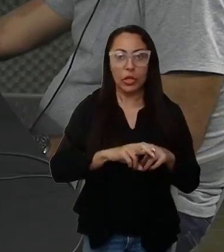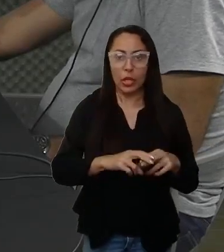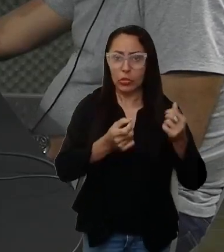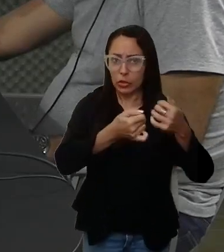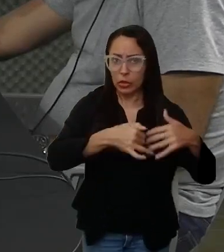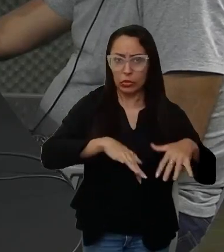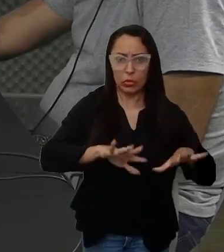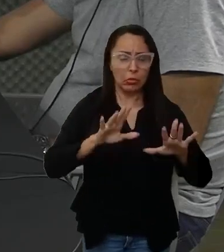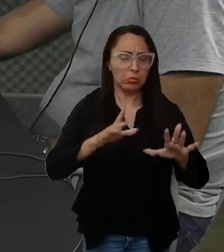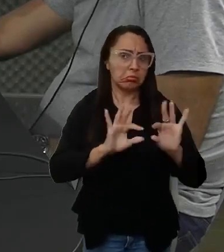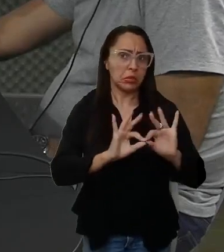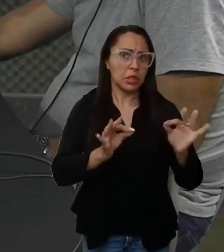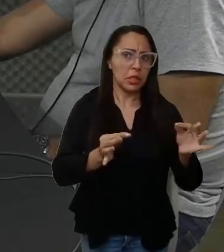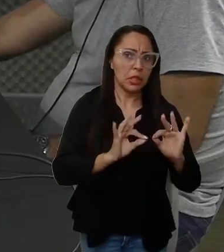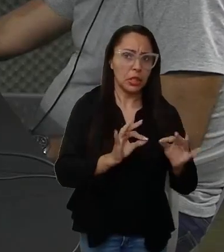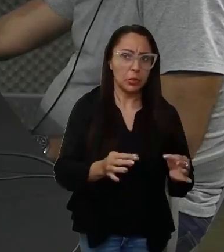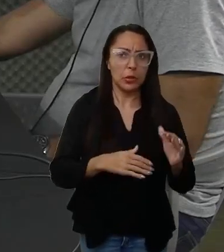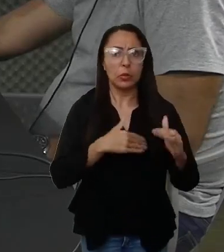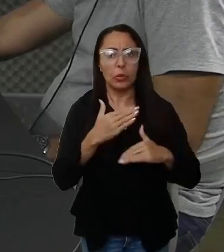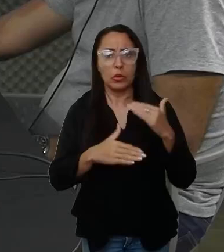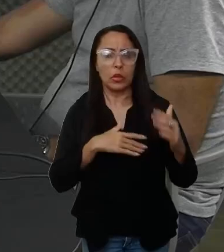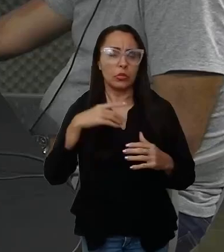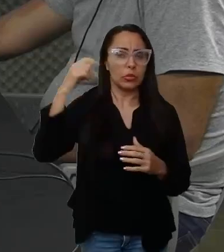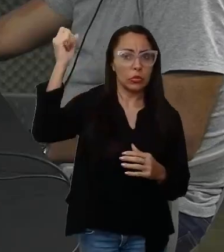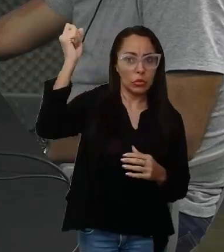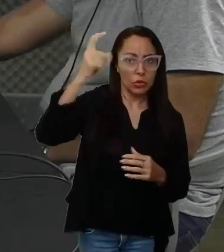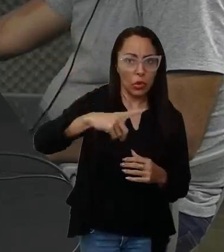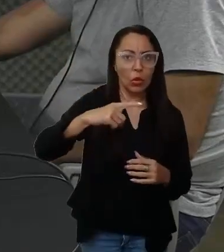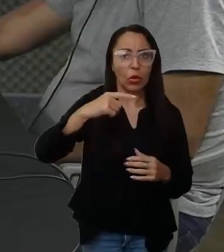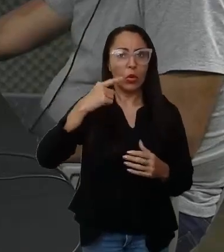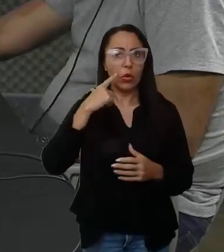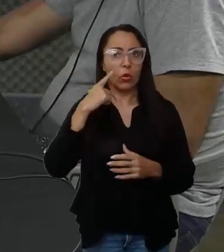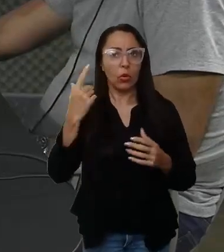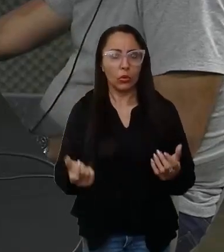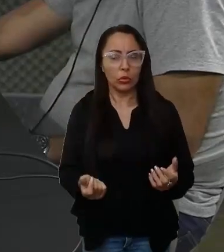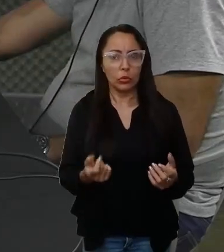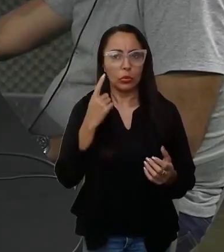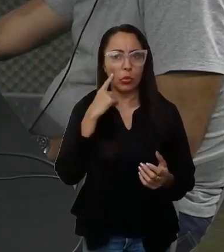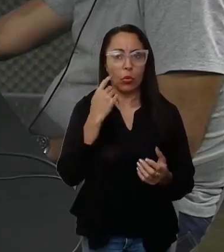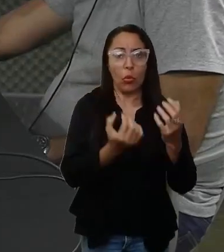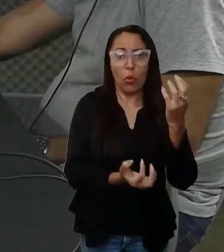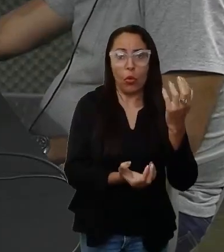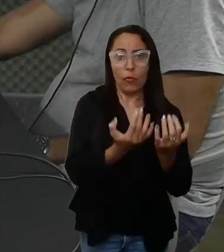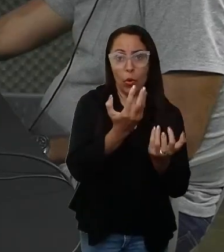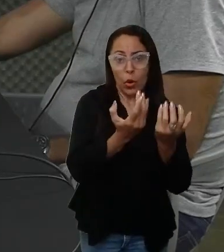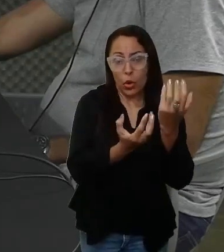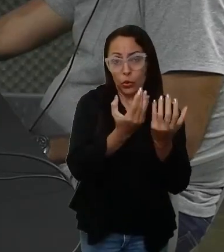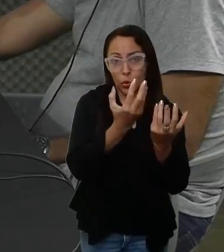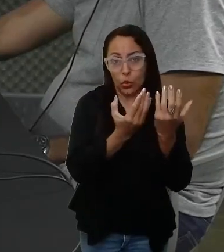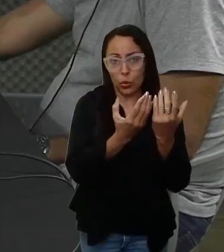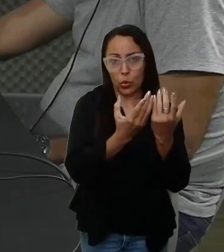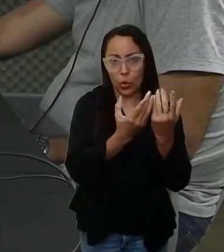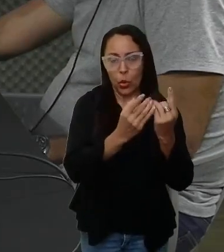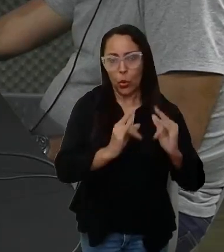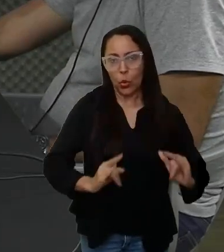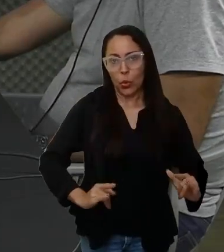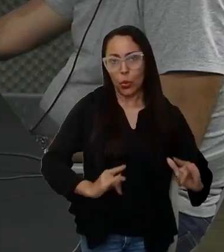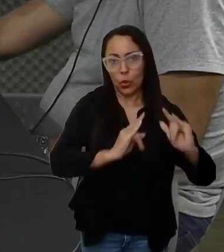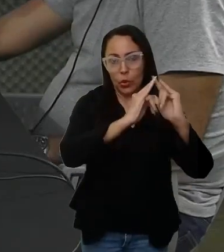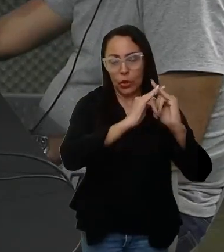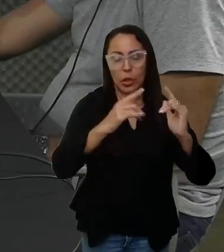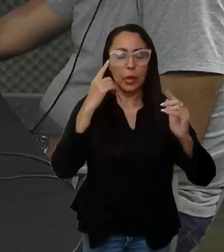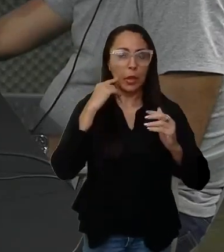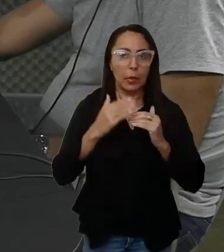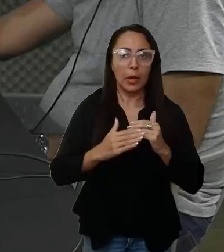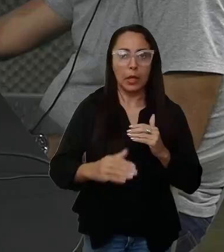são os ciclos Milankovitch, processos do Sol, processos vulcânicos, oceânicos e tudo mais. E existe também, a partir do